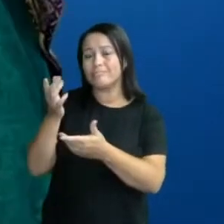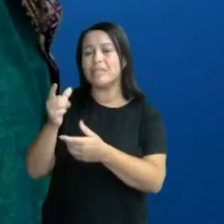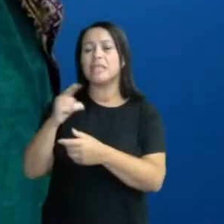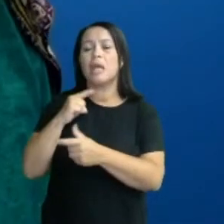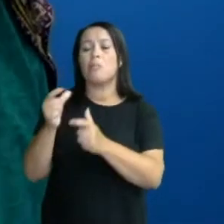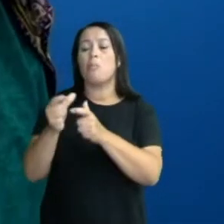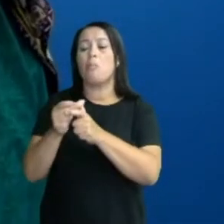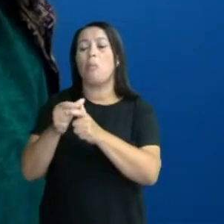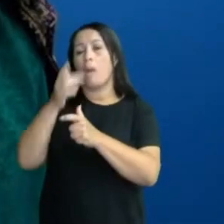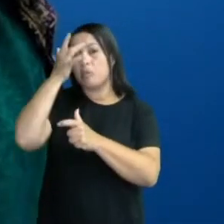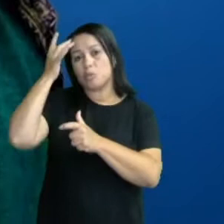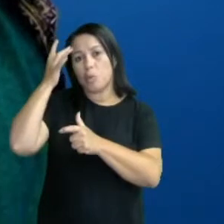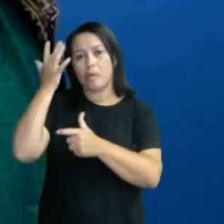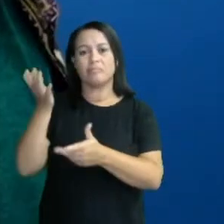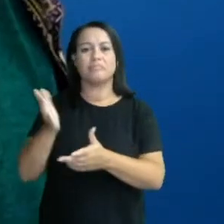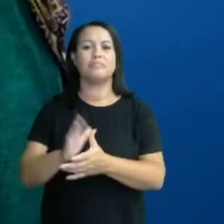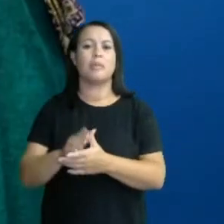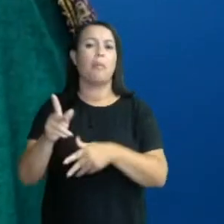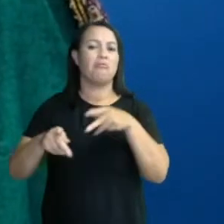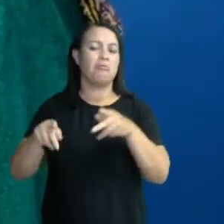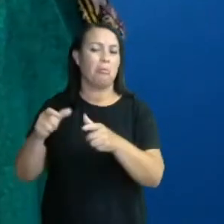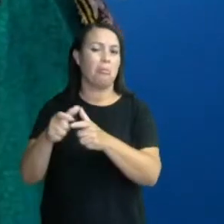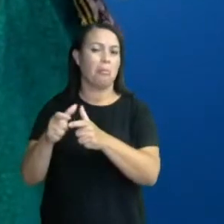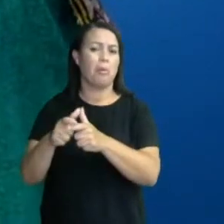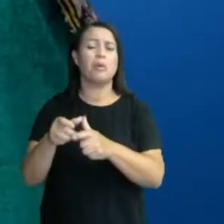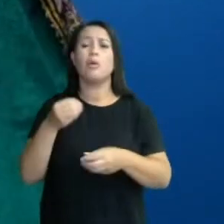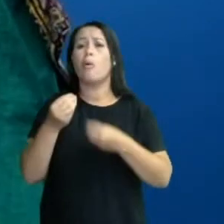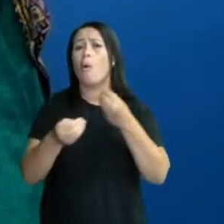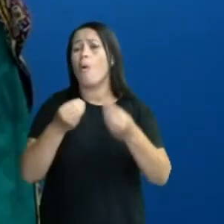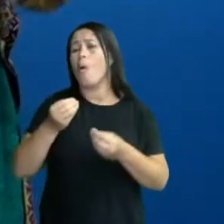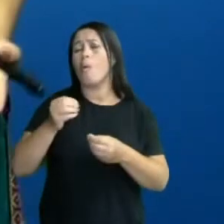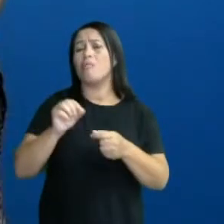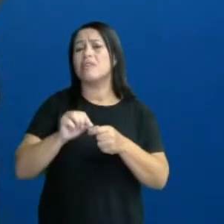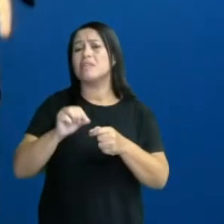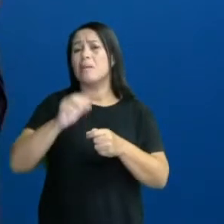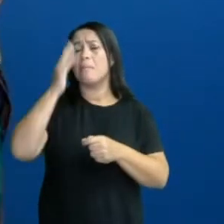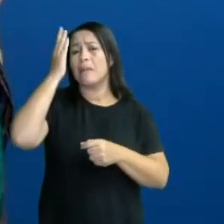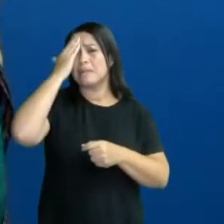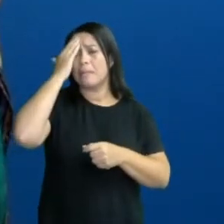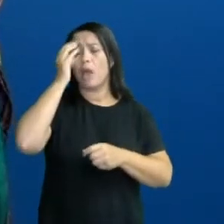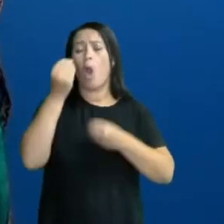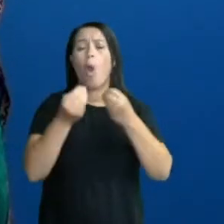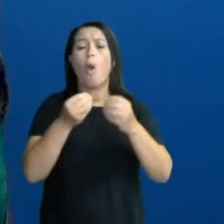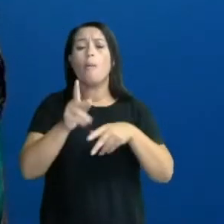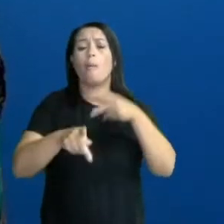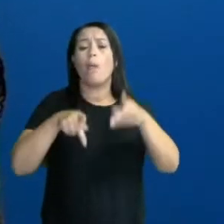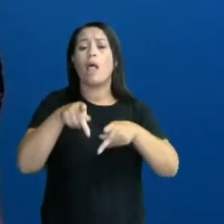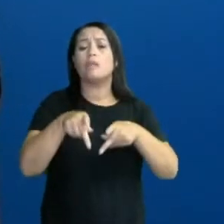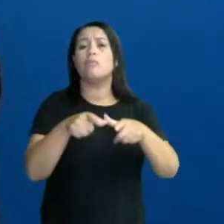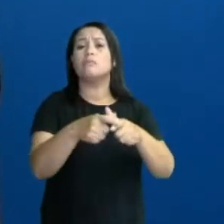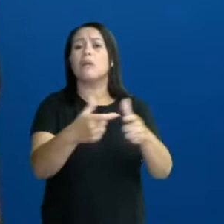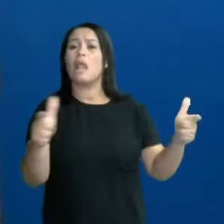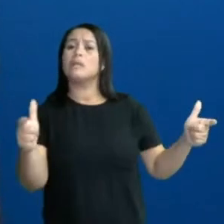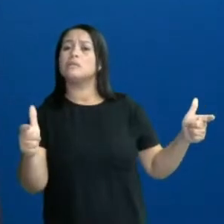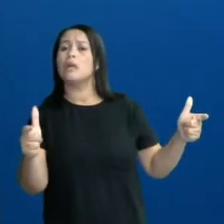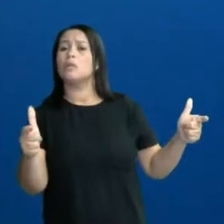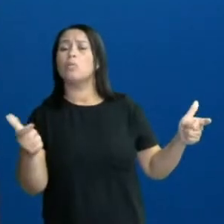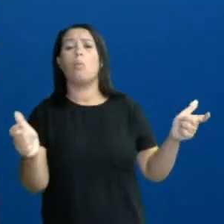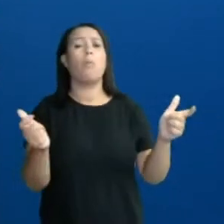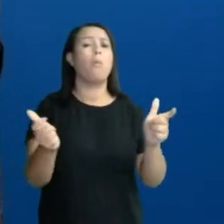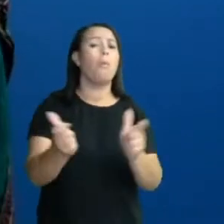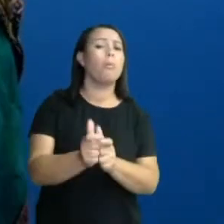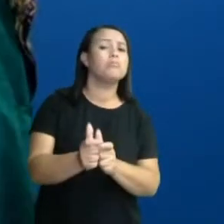pouco povoada, tá bom? E como é que a gente faz para saber se a nossa população está crescendo ou não? A gente já